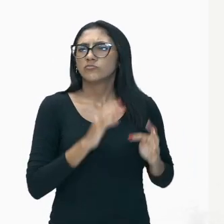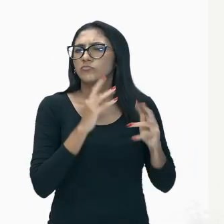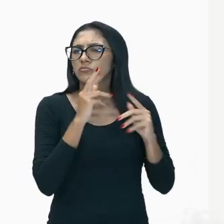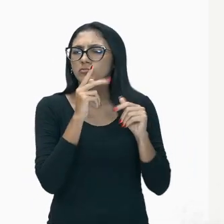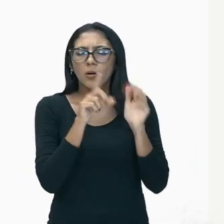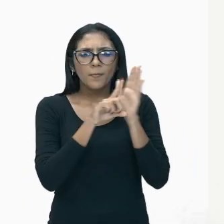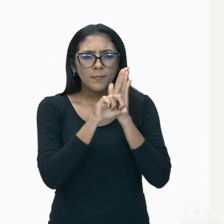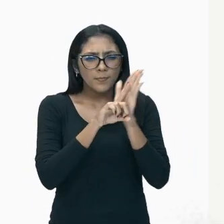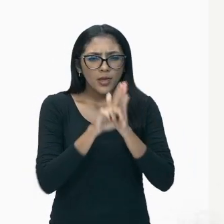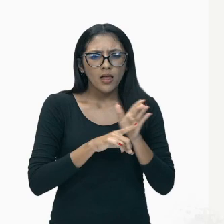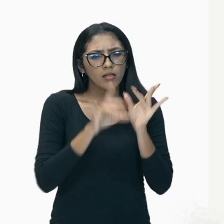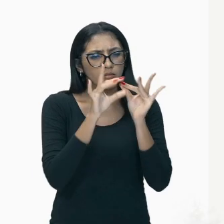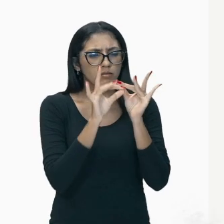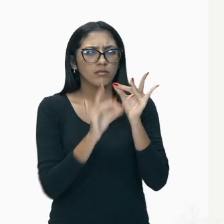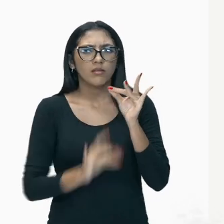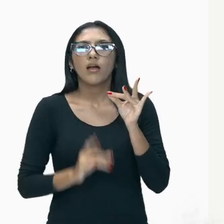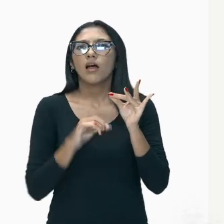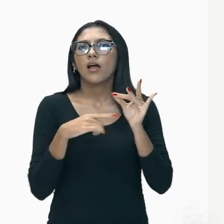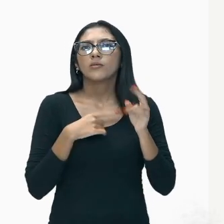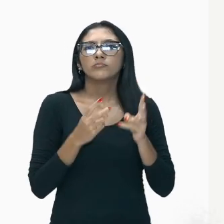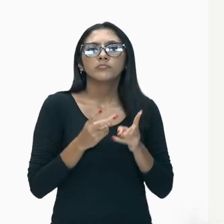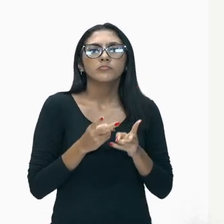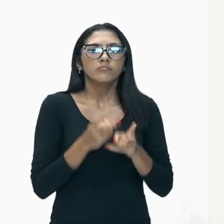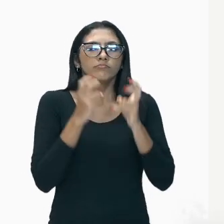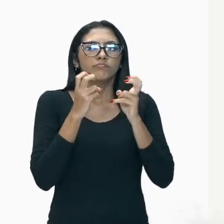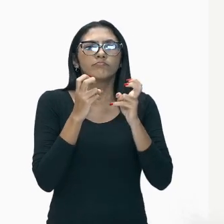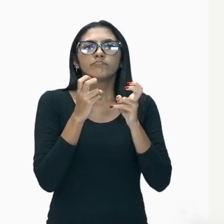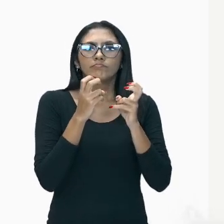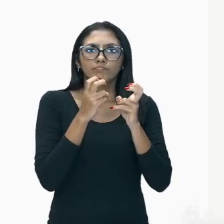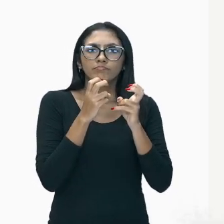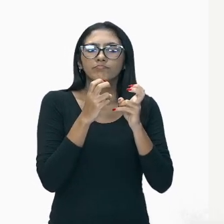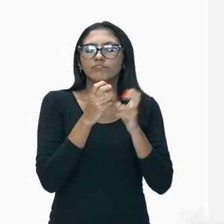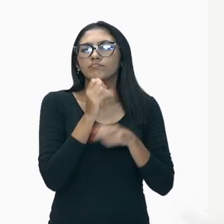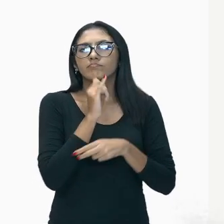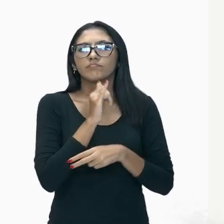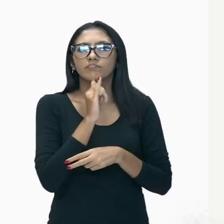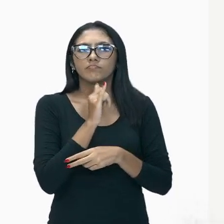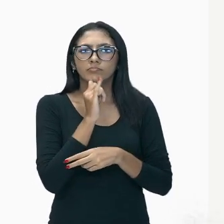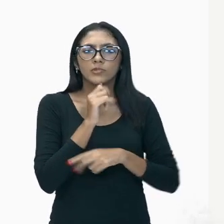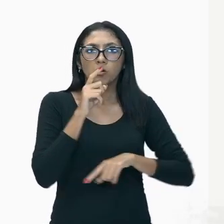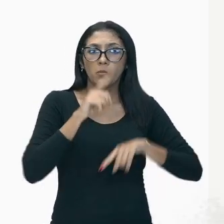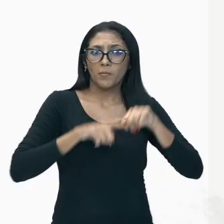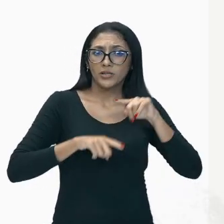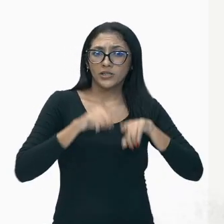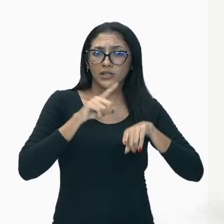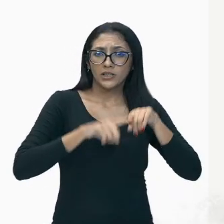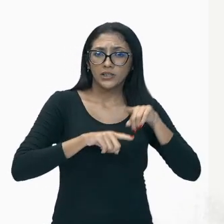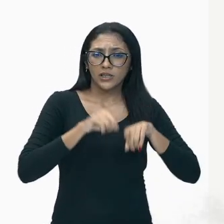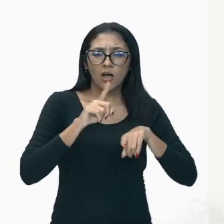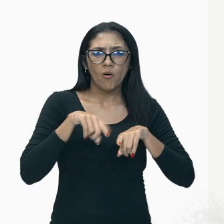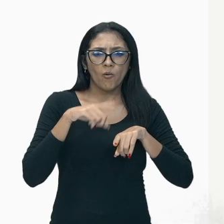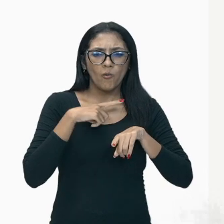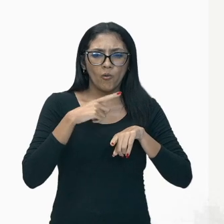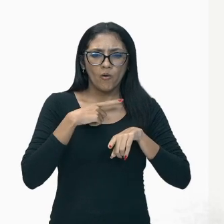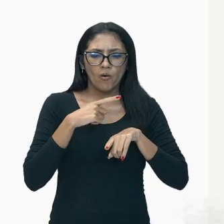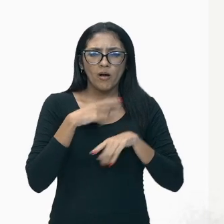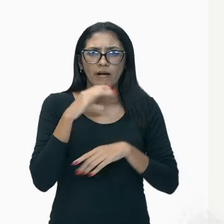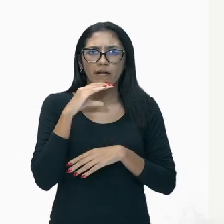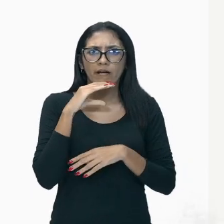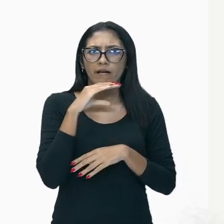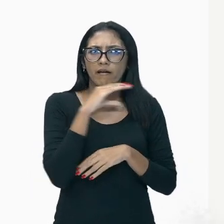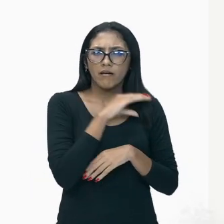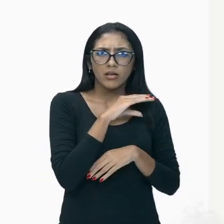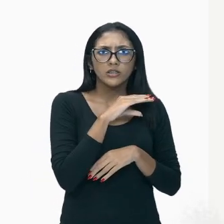ele percebeu que quando um condutor é aquecido ao ser